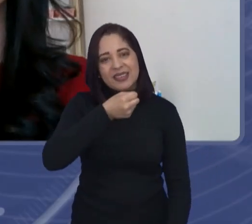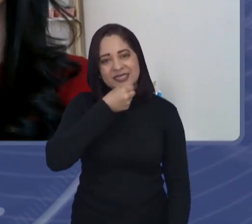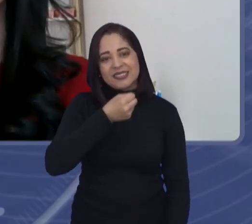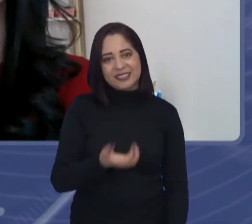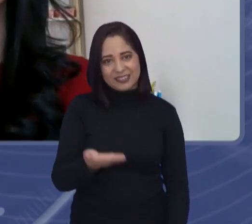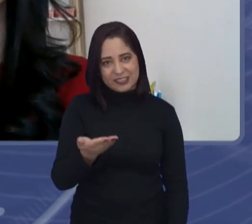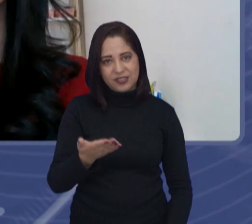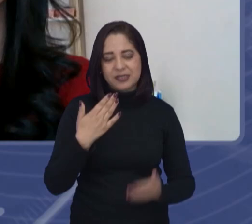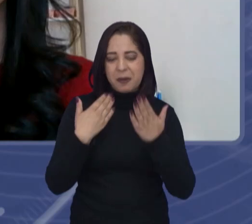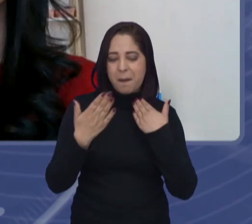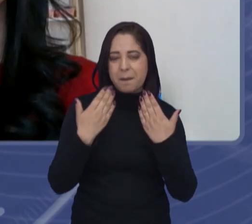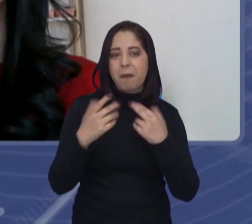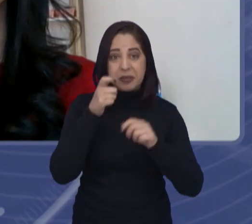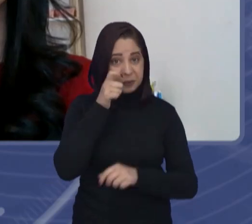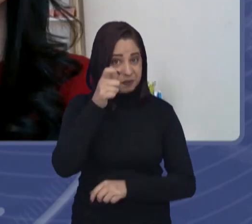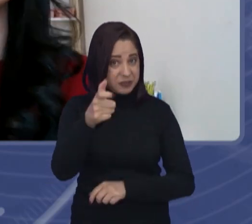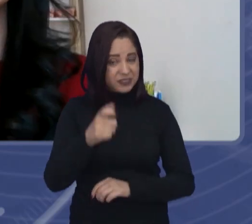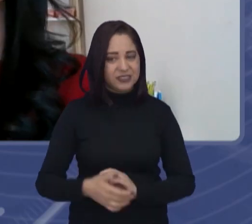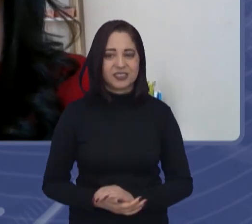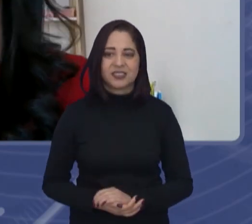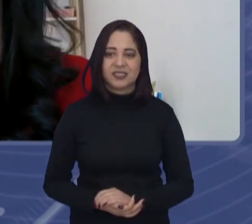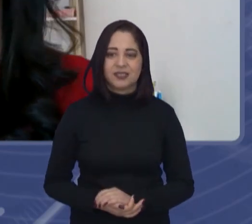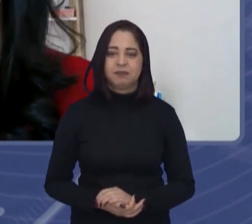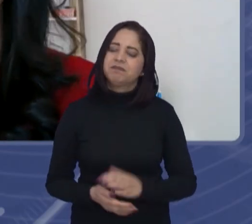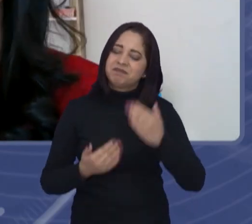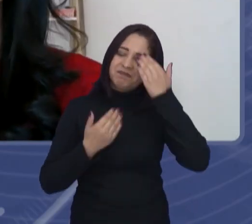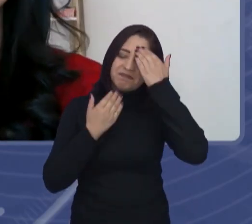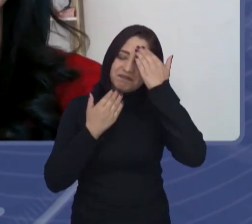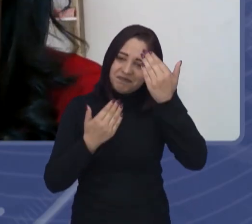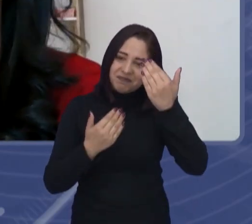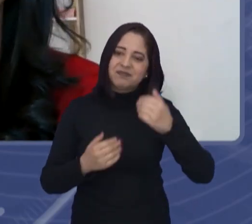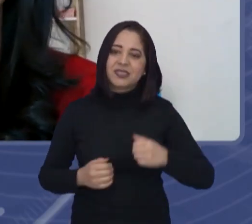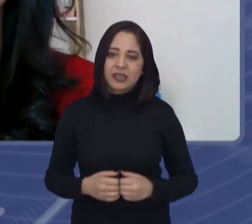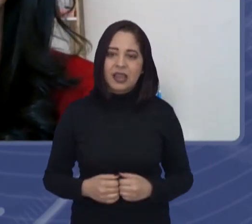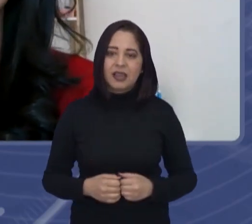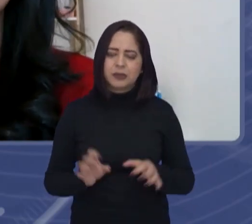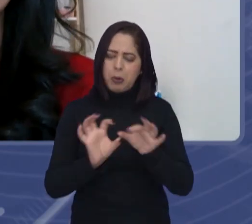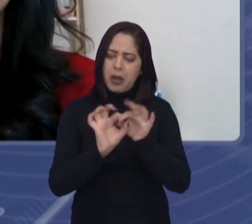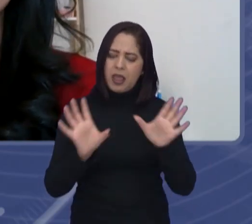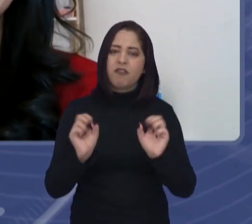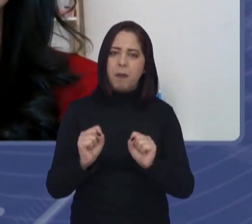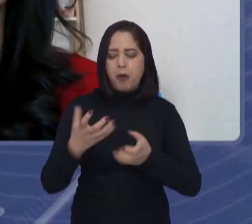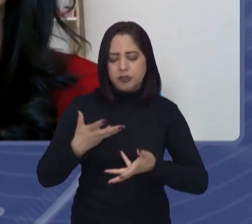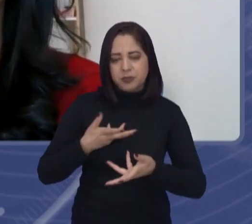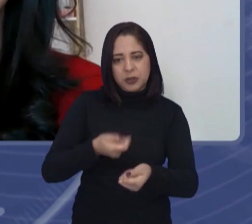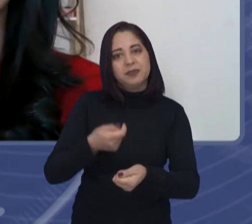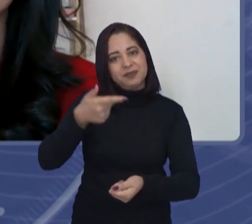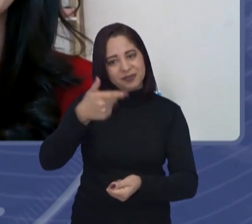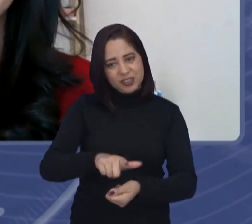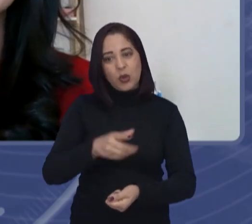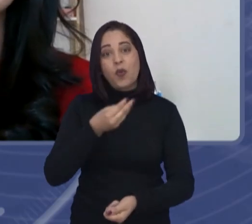com esse bate-papo tão interessante. Imagina, eu que agradeço, né? Fico à disposição caso surjam